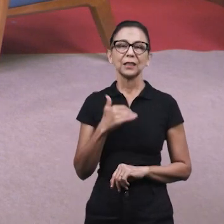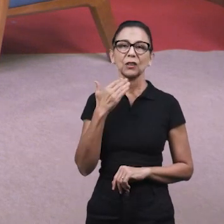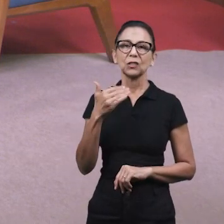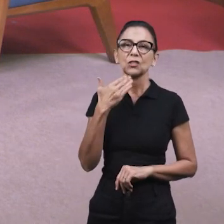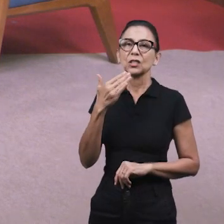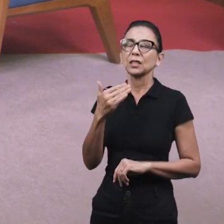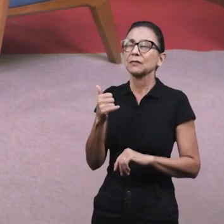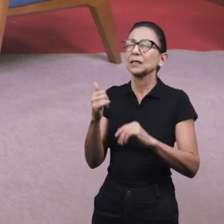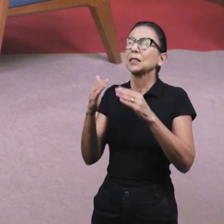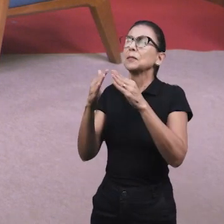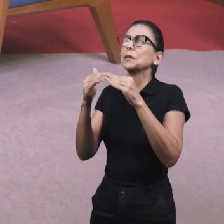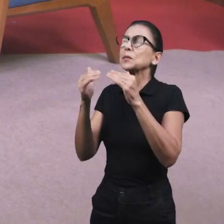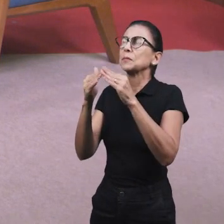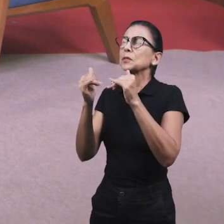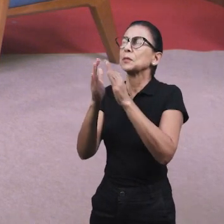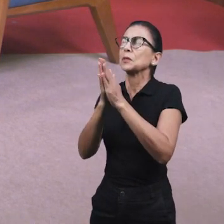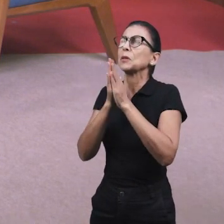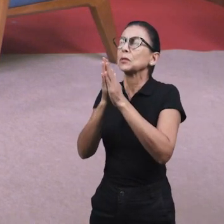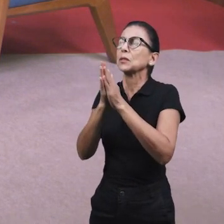abrir.